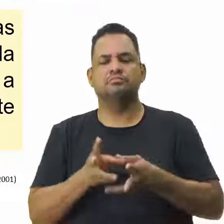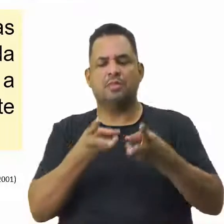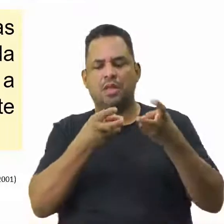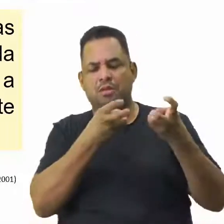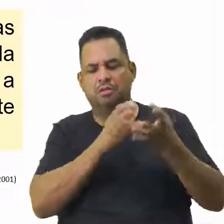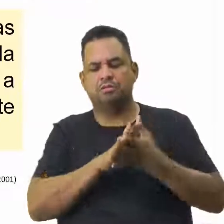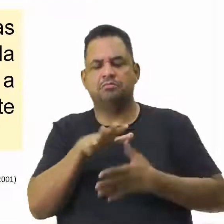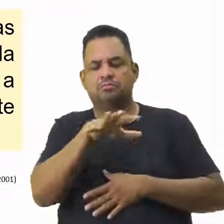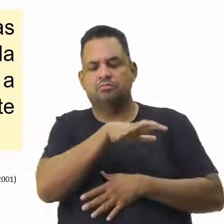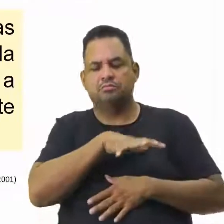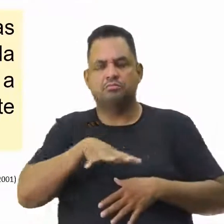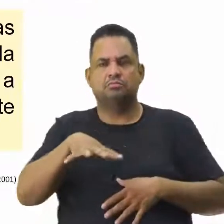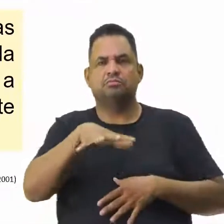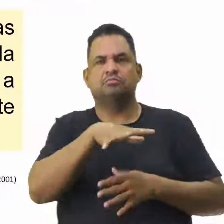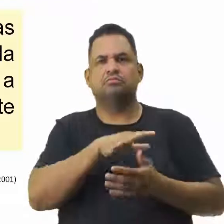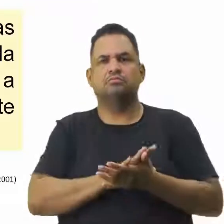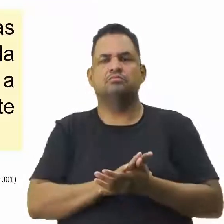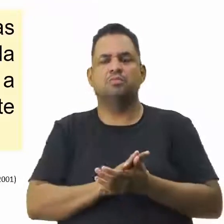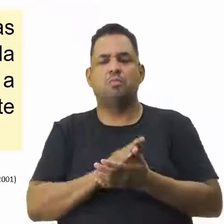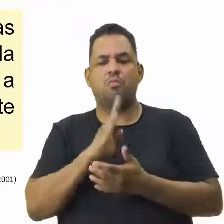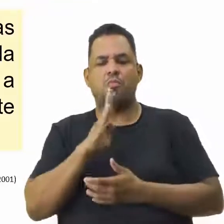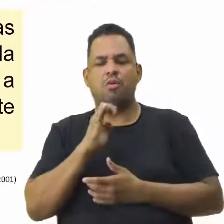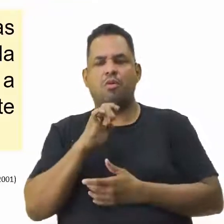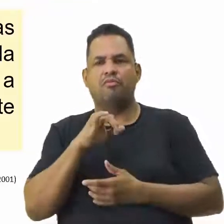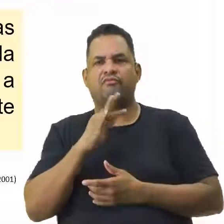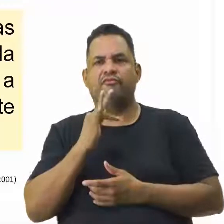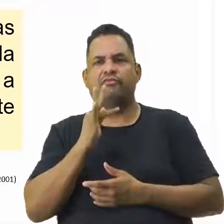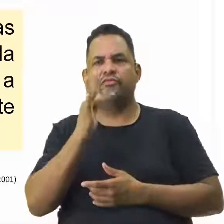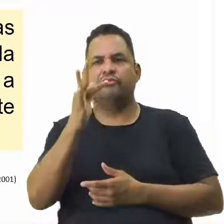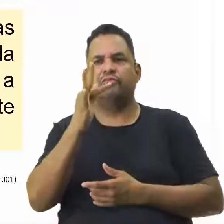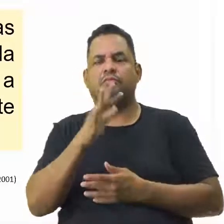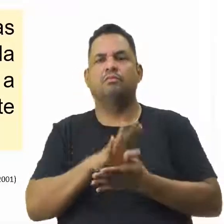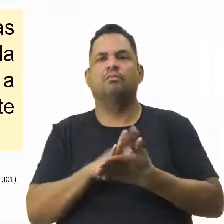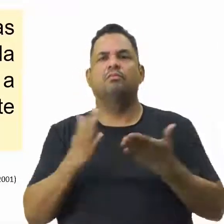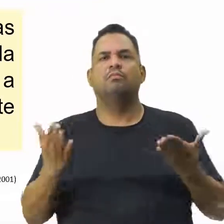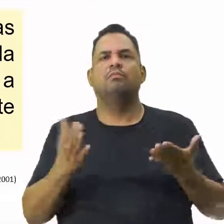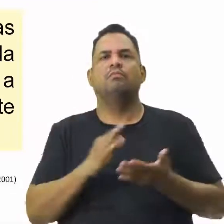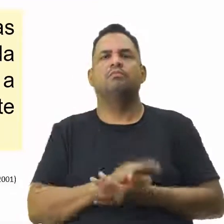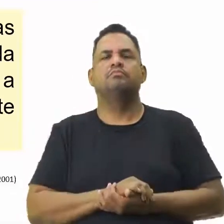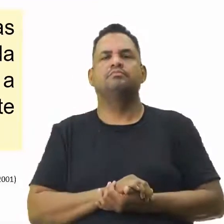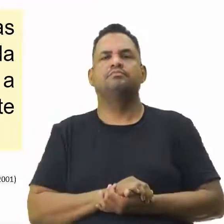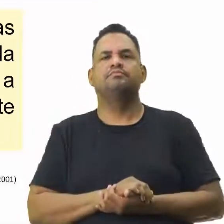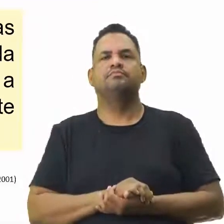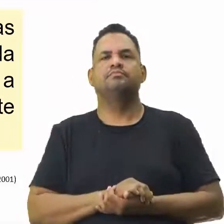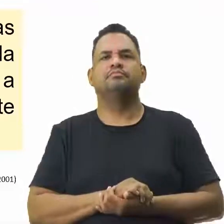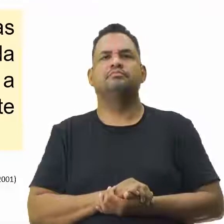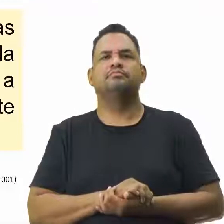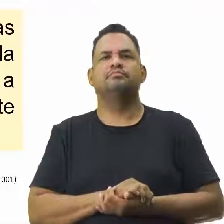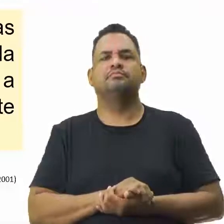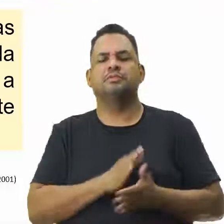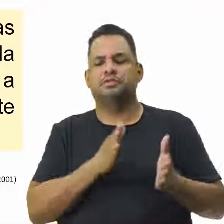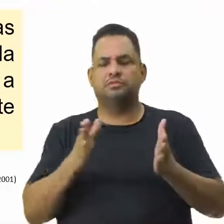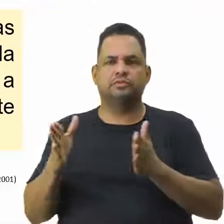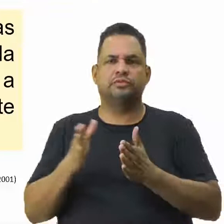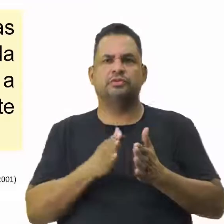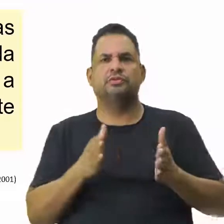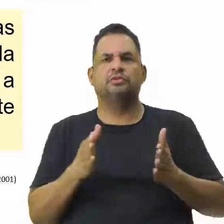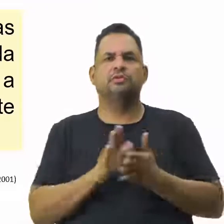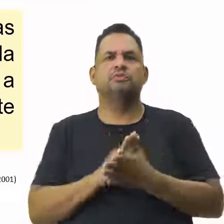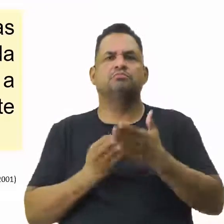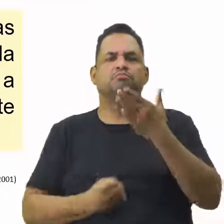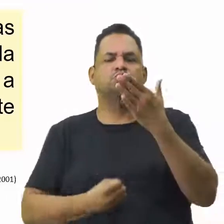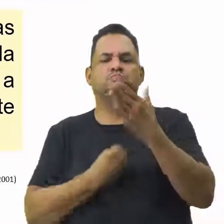chamado Garimpo do Bom Futuro. Ok? E aí, nessa época foram criadas as